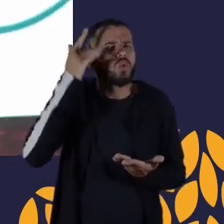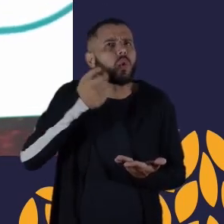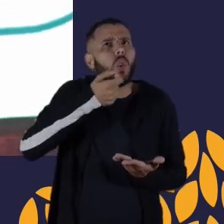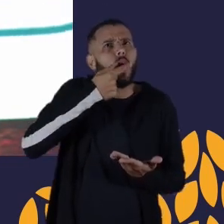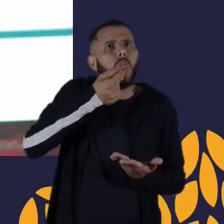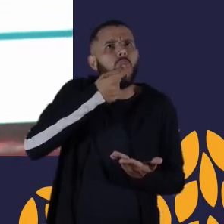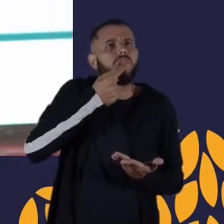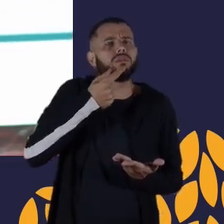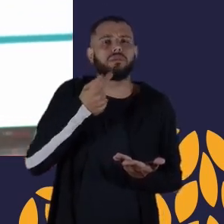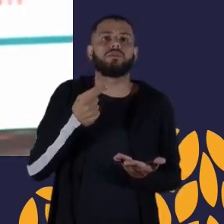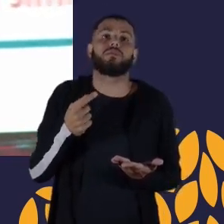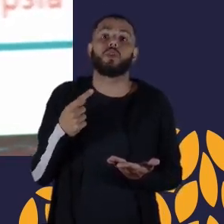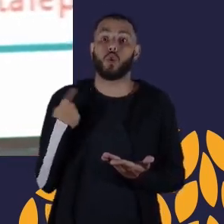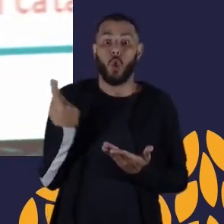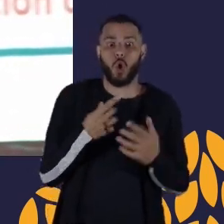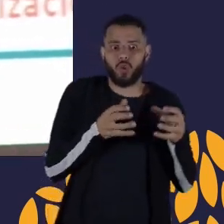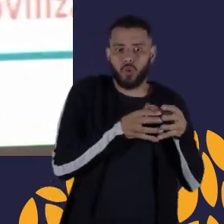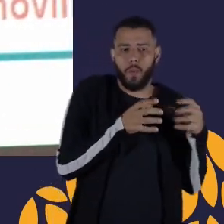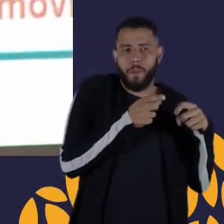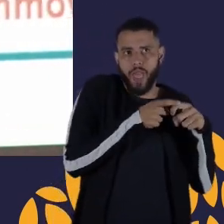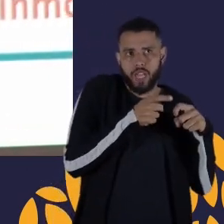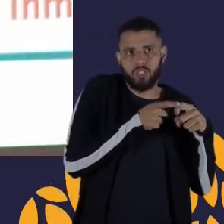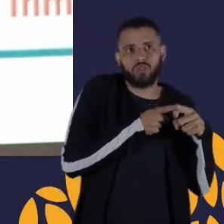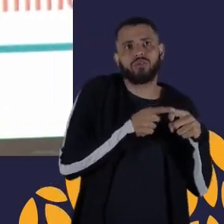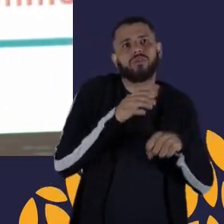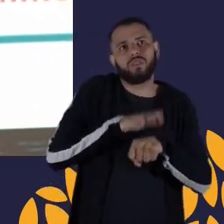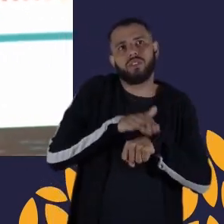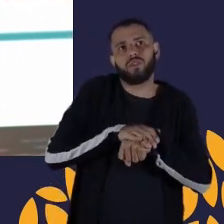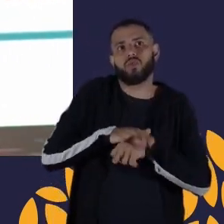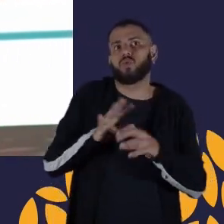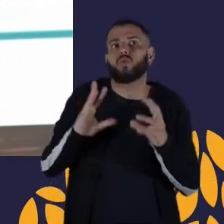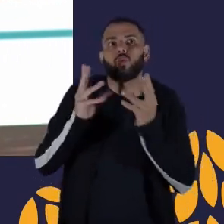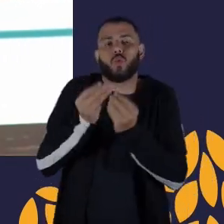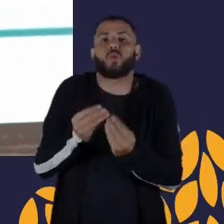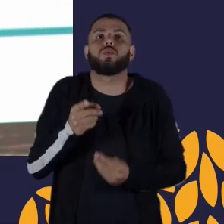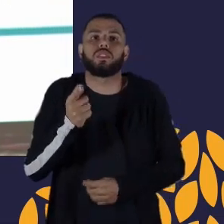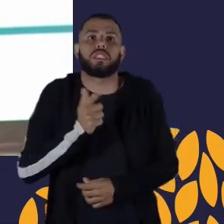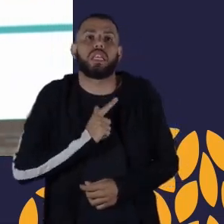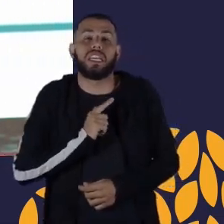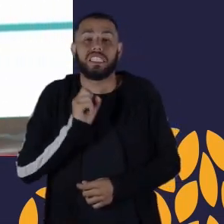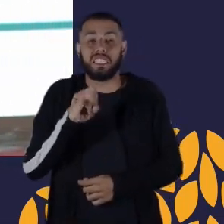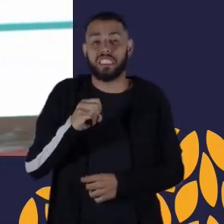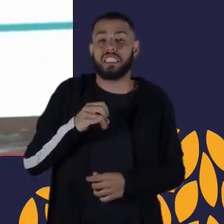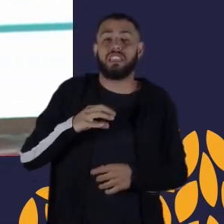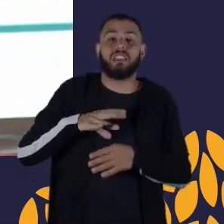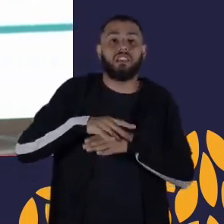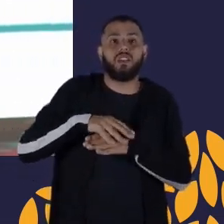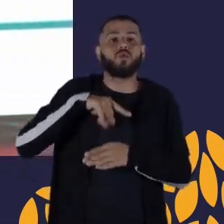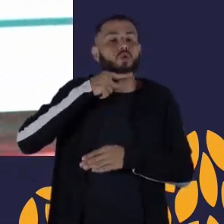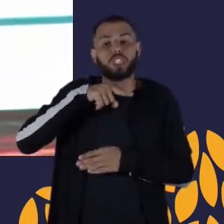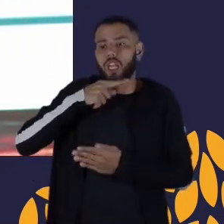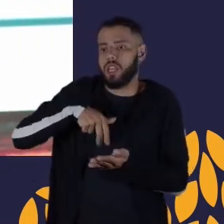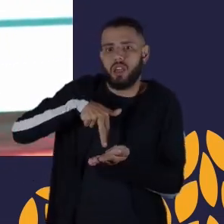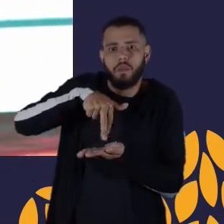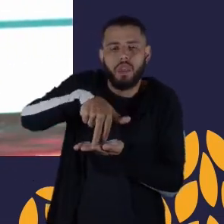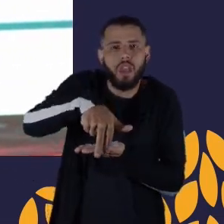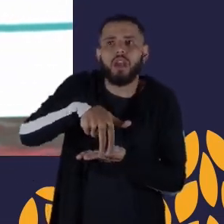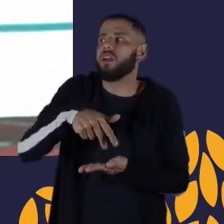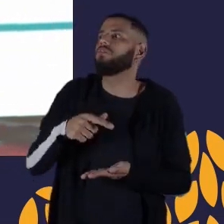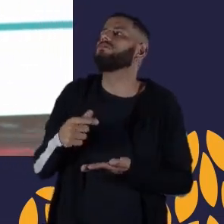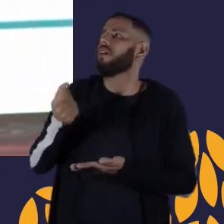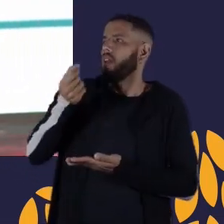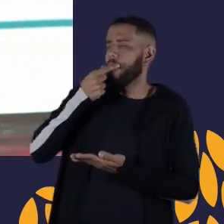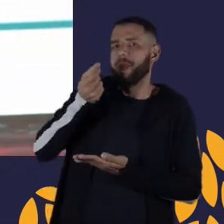médicos, fazemos washout com todos os medicamentos. Quando você está intoxicado ou não está caminhando, vai lavar de